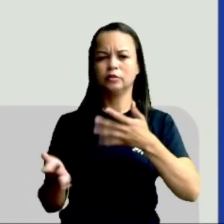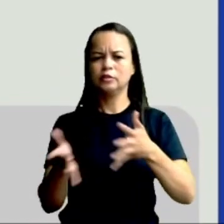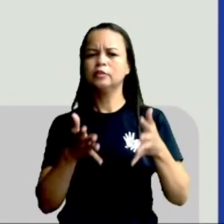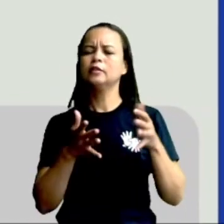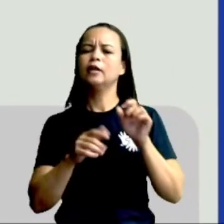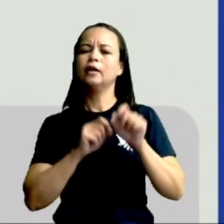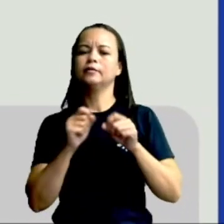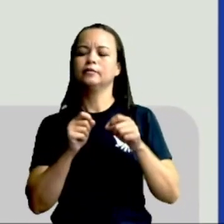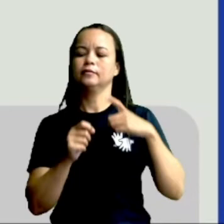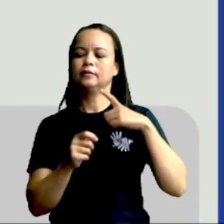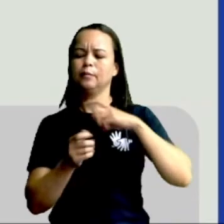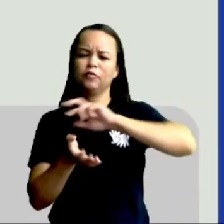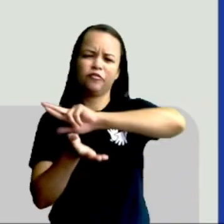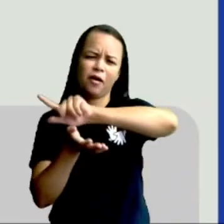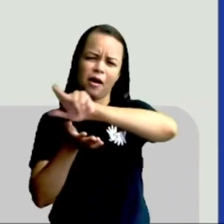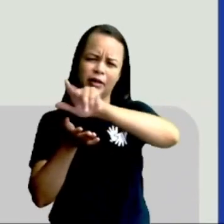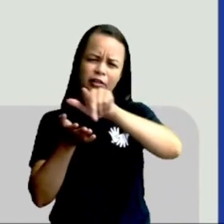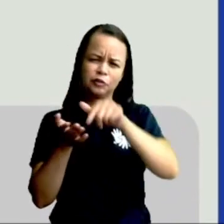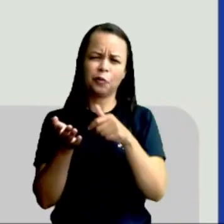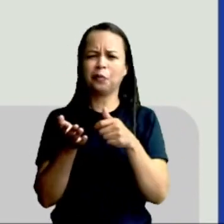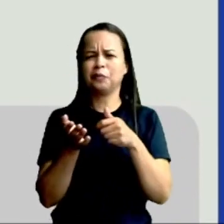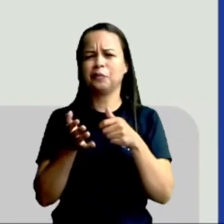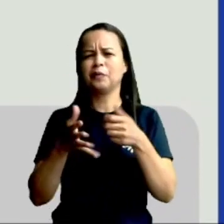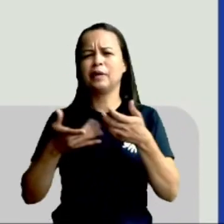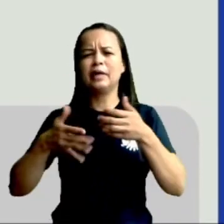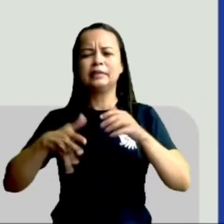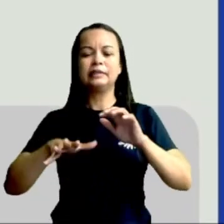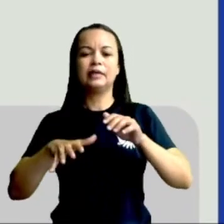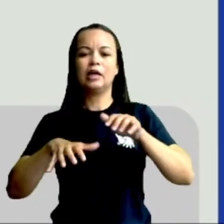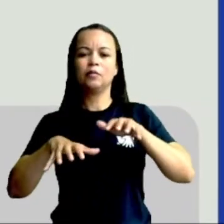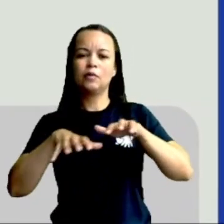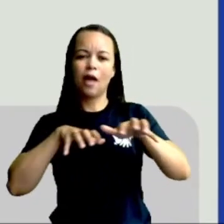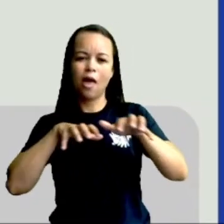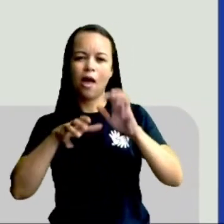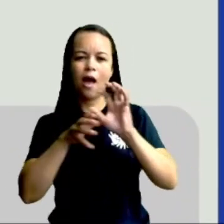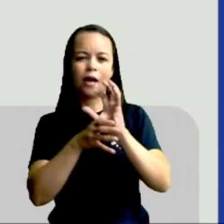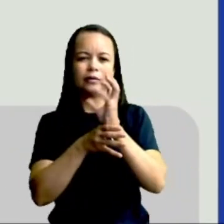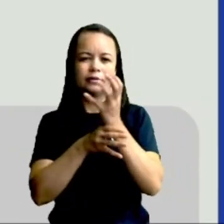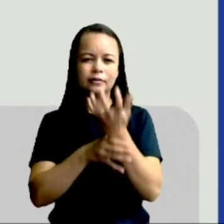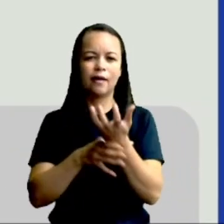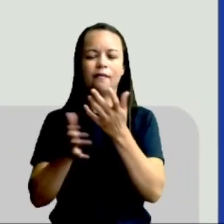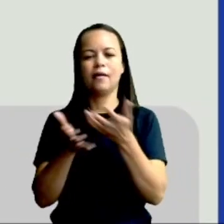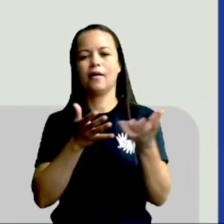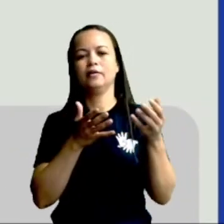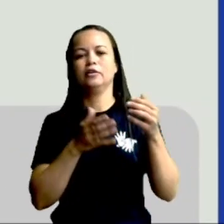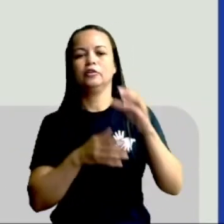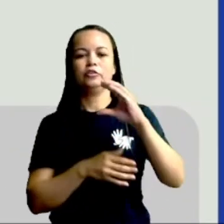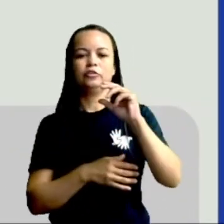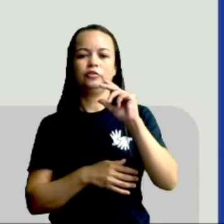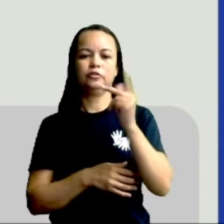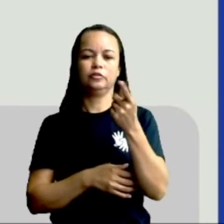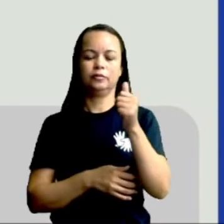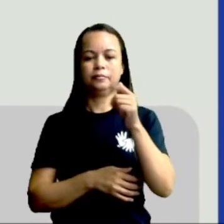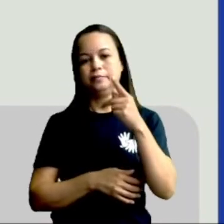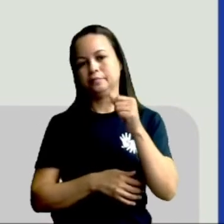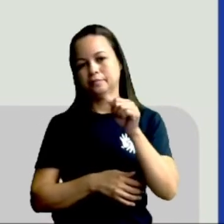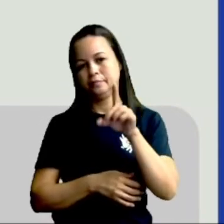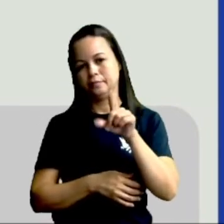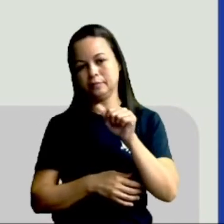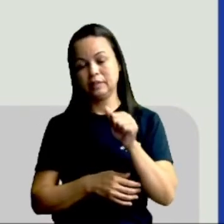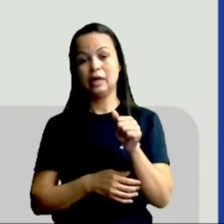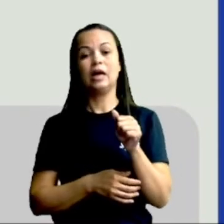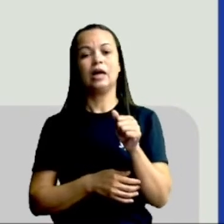as dunas, as serras, as chapadas. Tudo isso são locais turísticos de